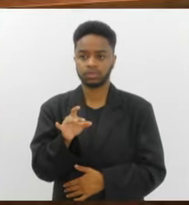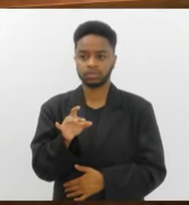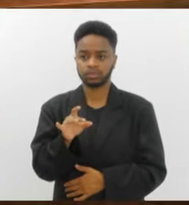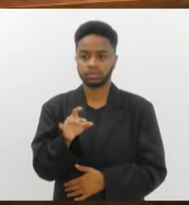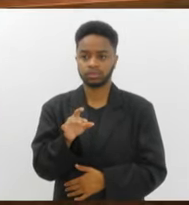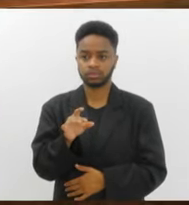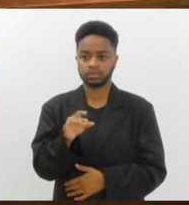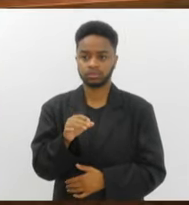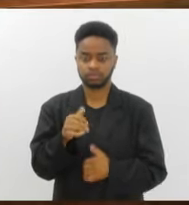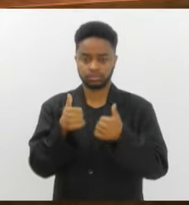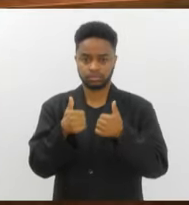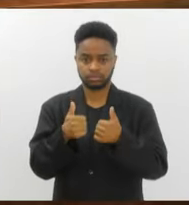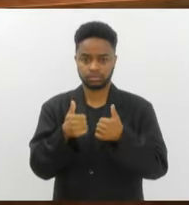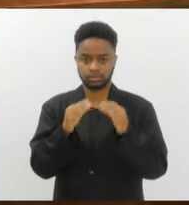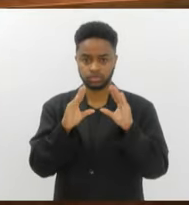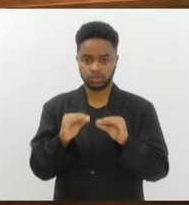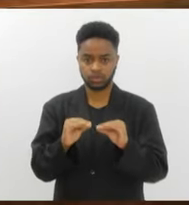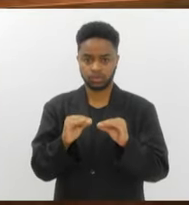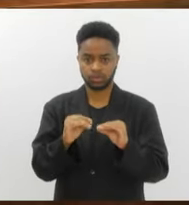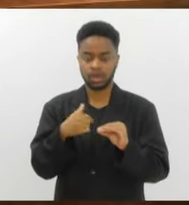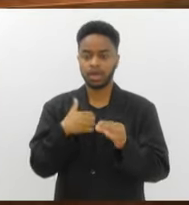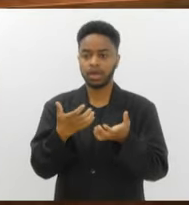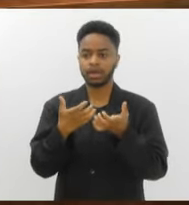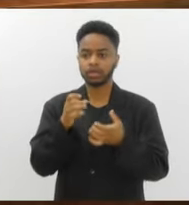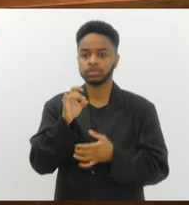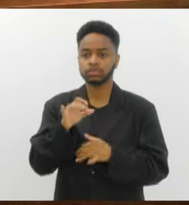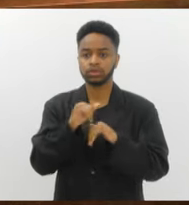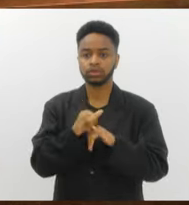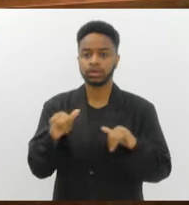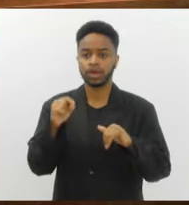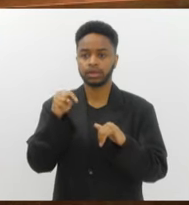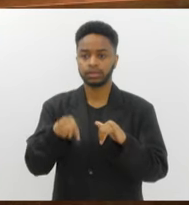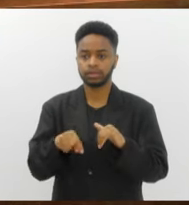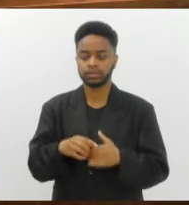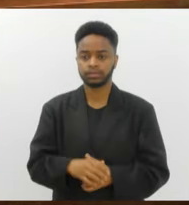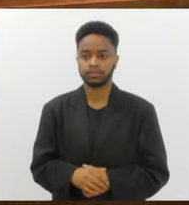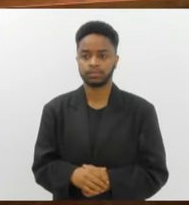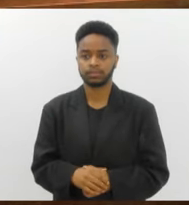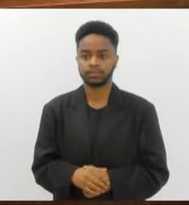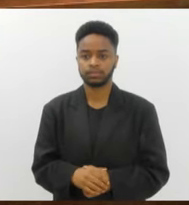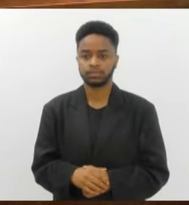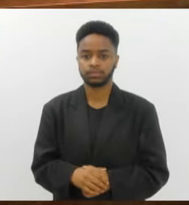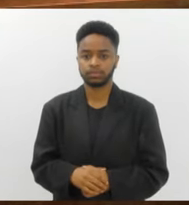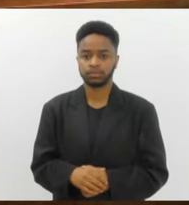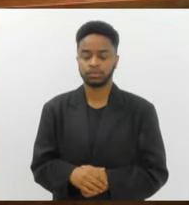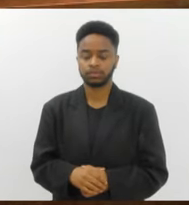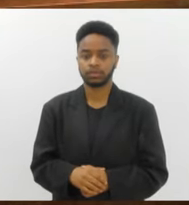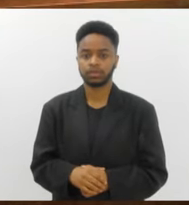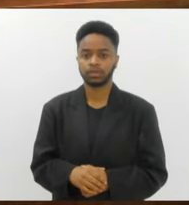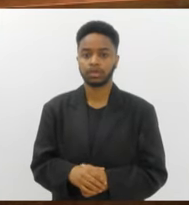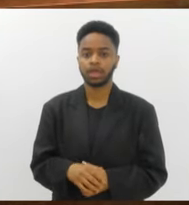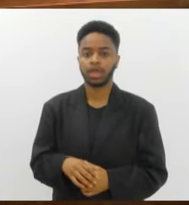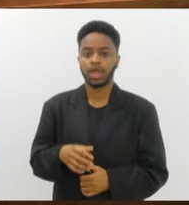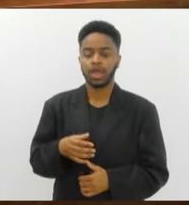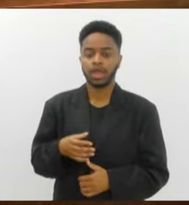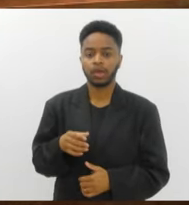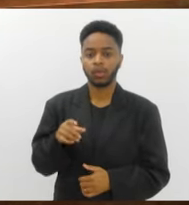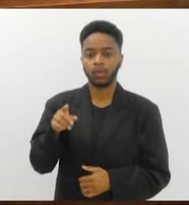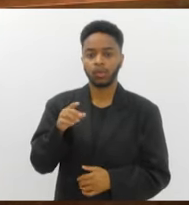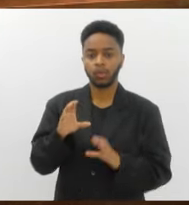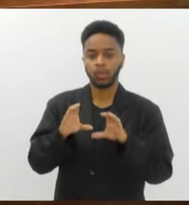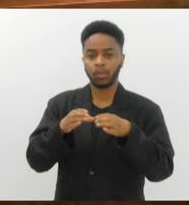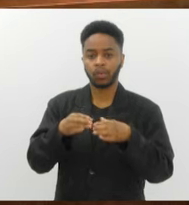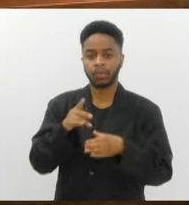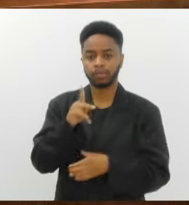Desligou. Eu quero trazer essa casa aqui, presidente, né, a hipocrisia da esquerda por parte do PSOL. O